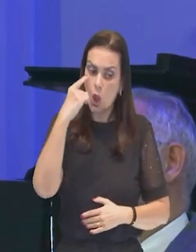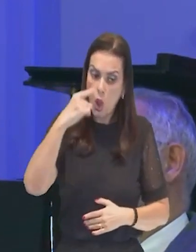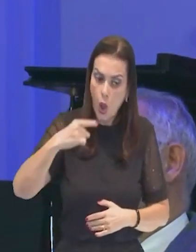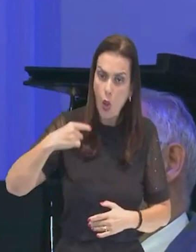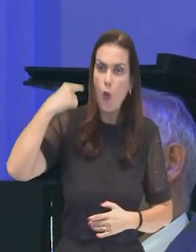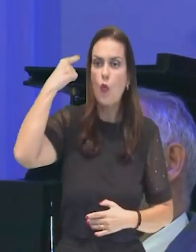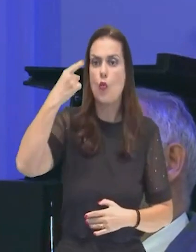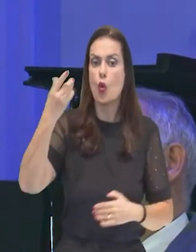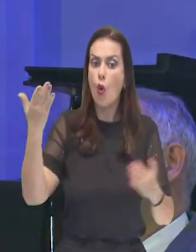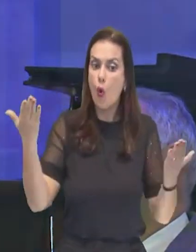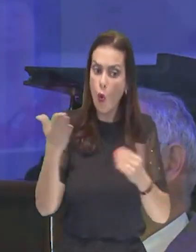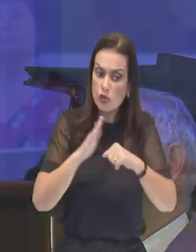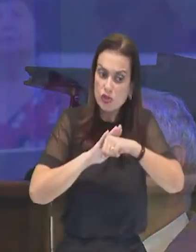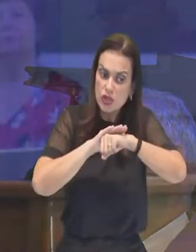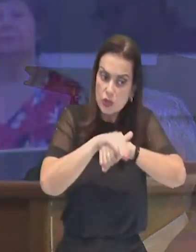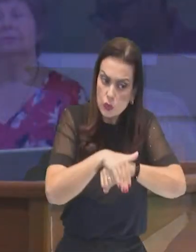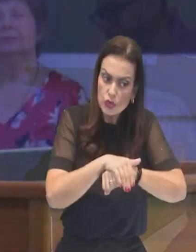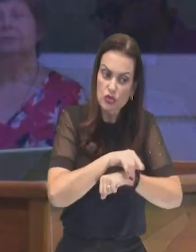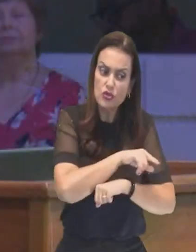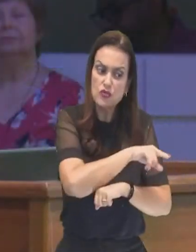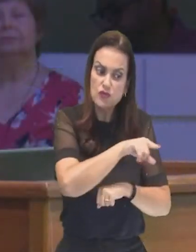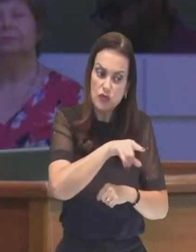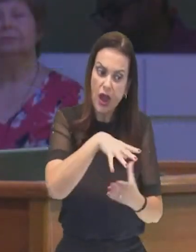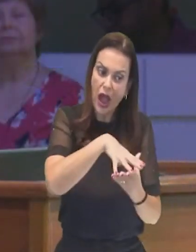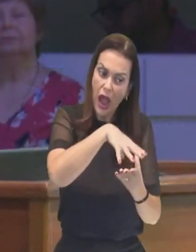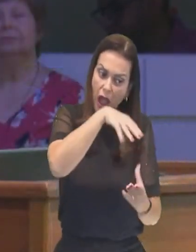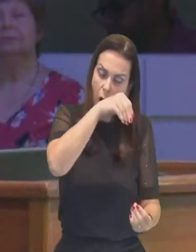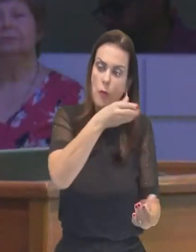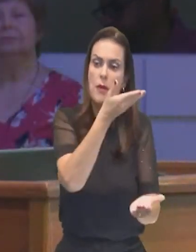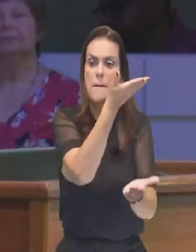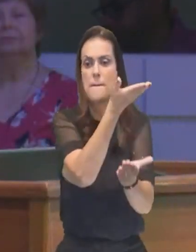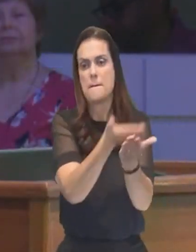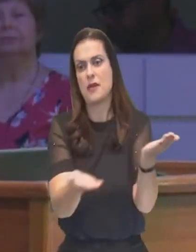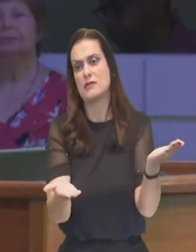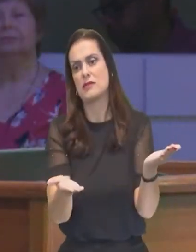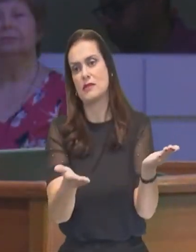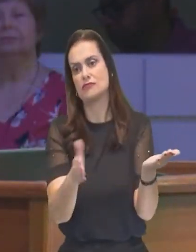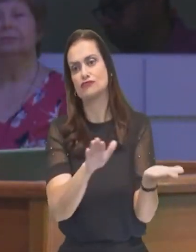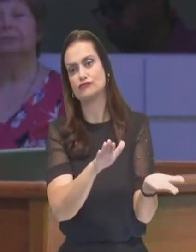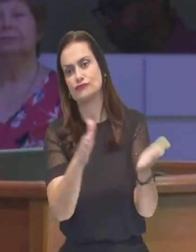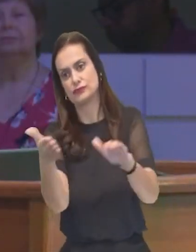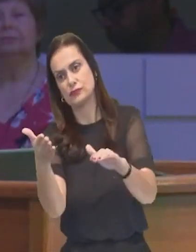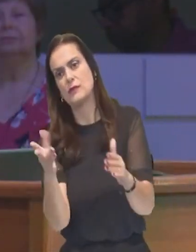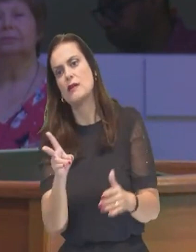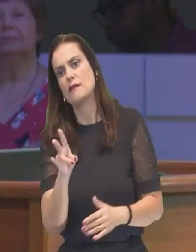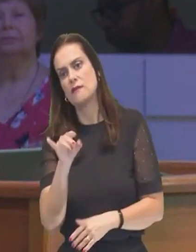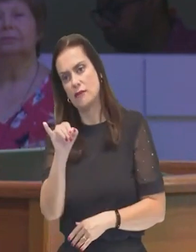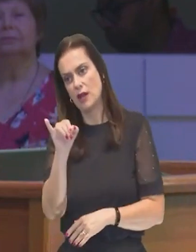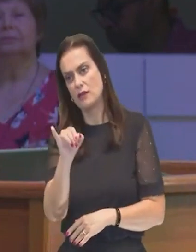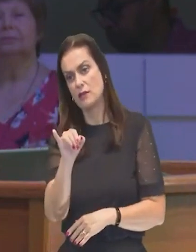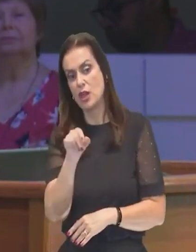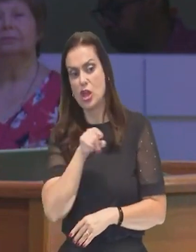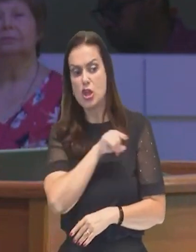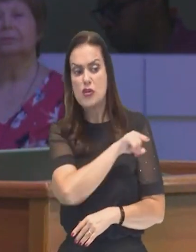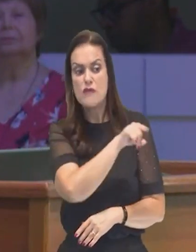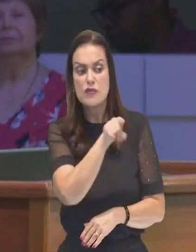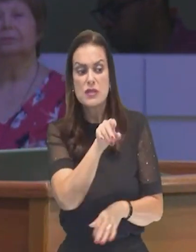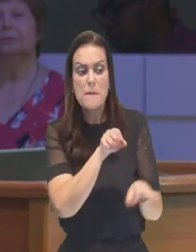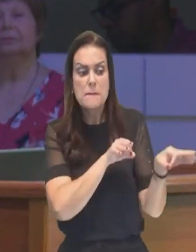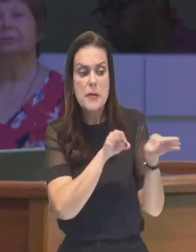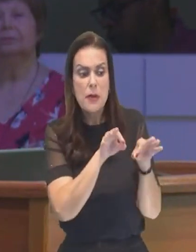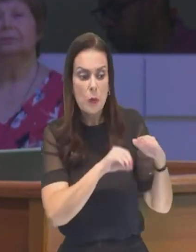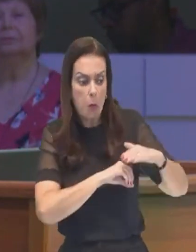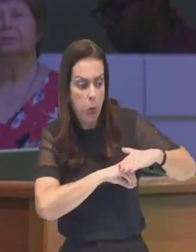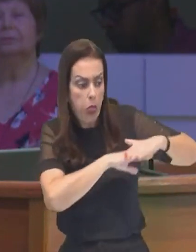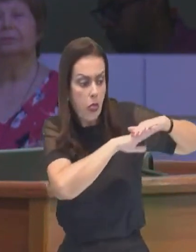esta noite te pedirão a tua alma, e o que tens preparado, para quem será?